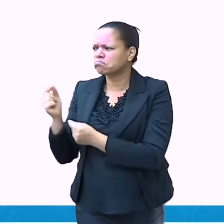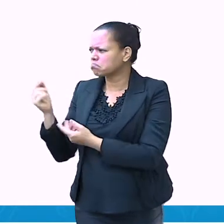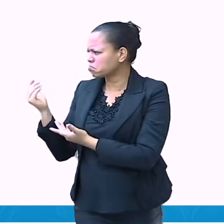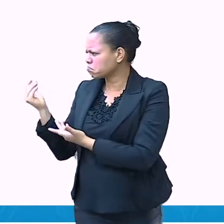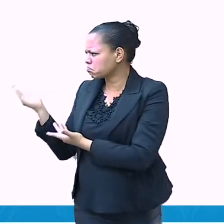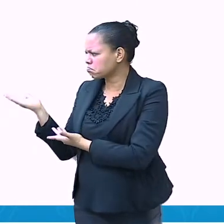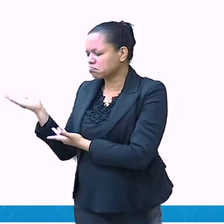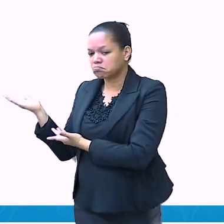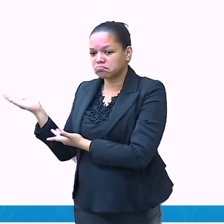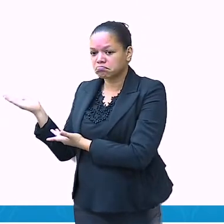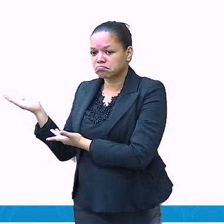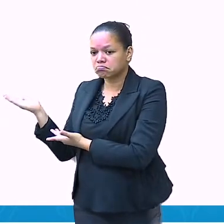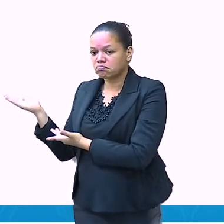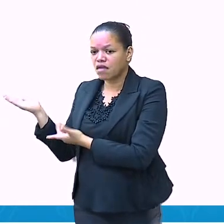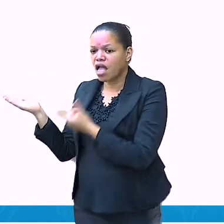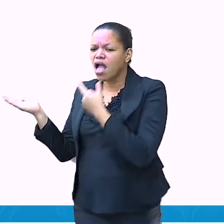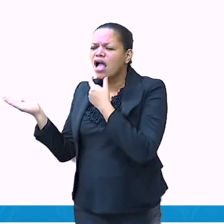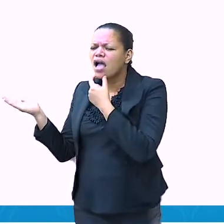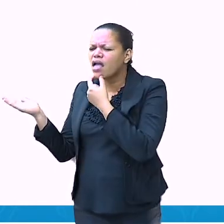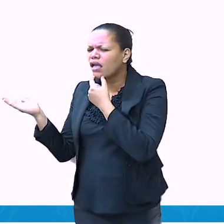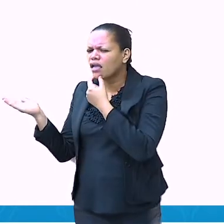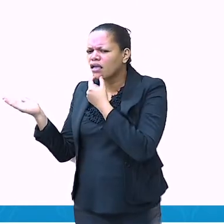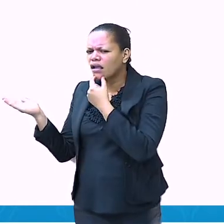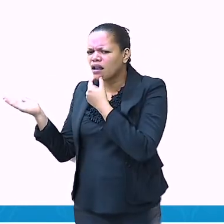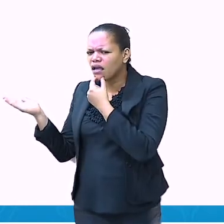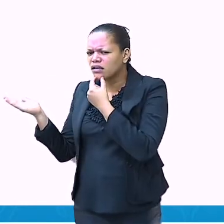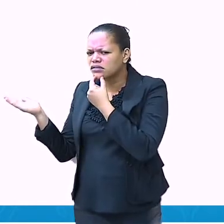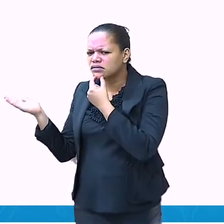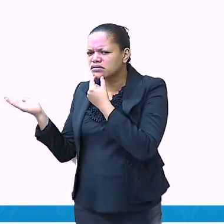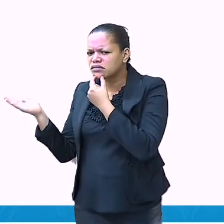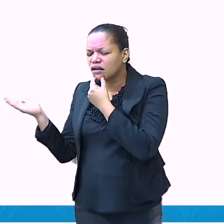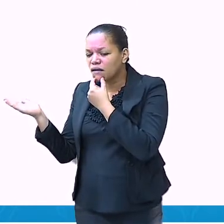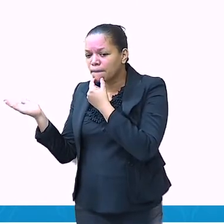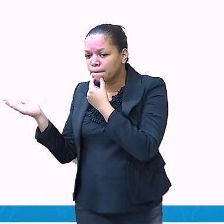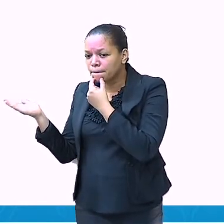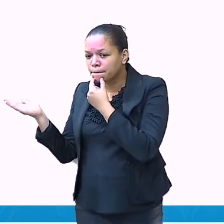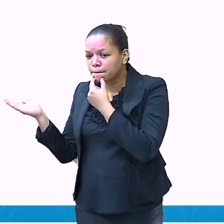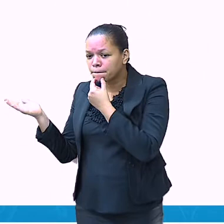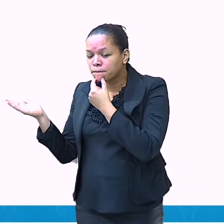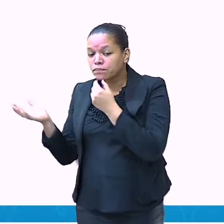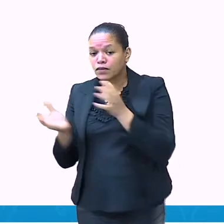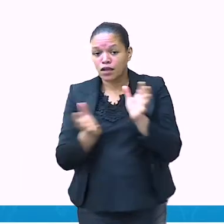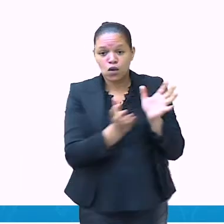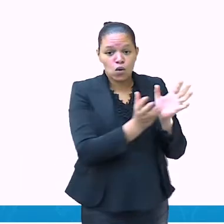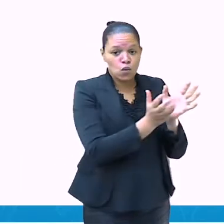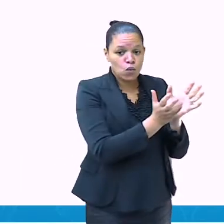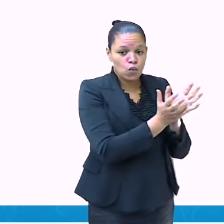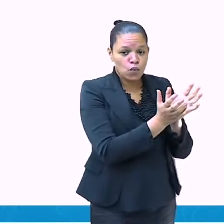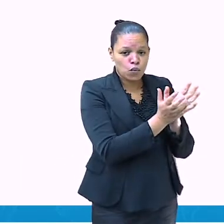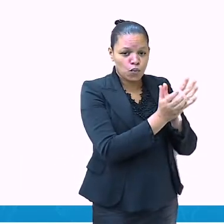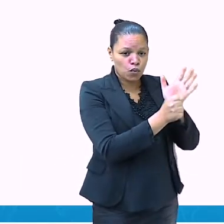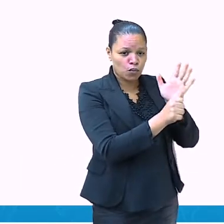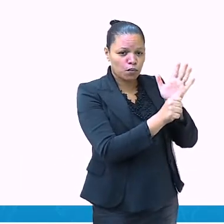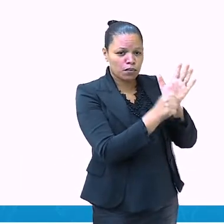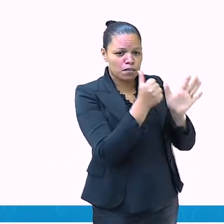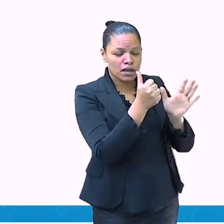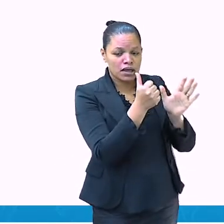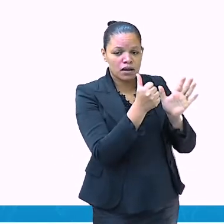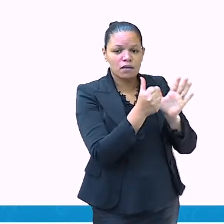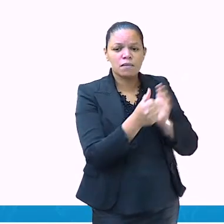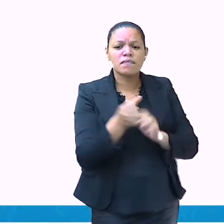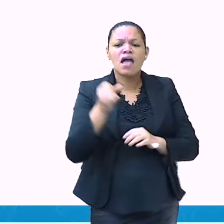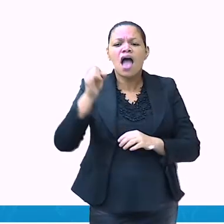simple was. Observaram? I was, he